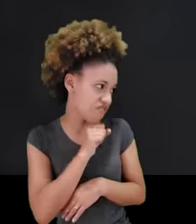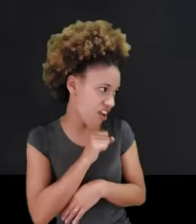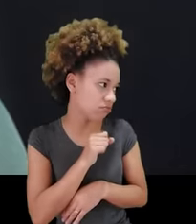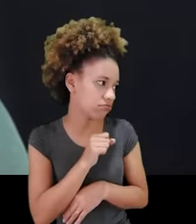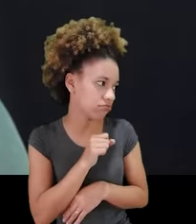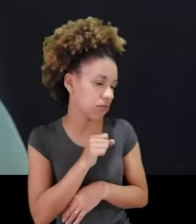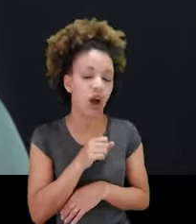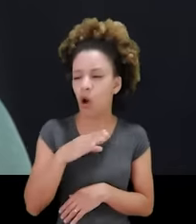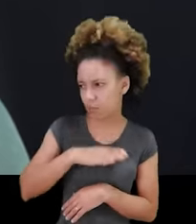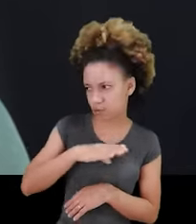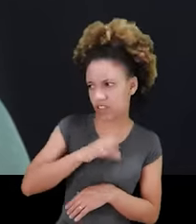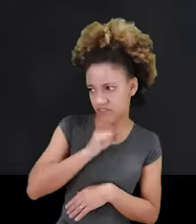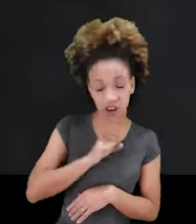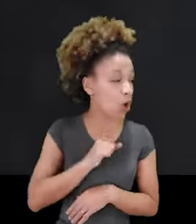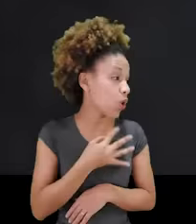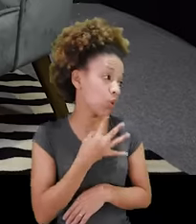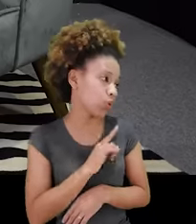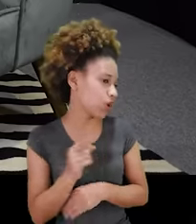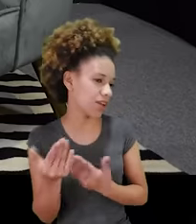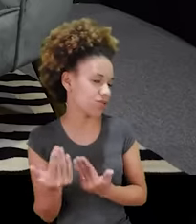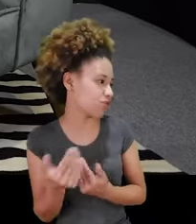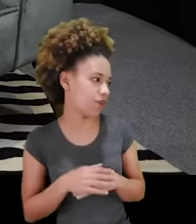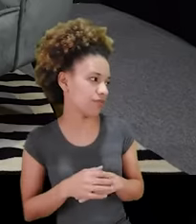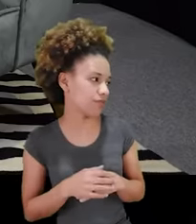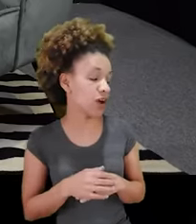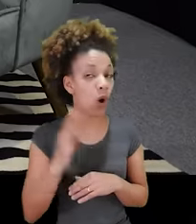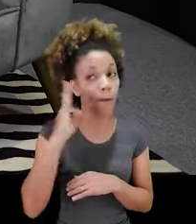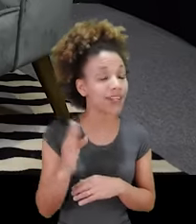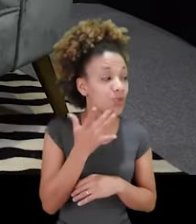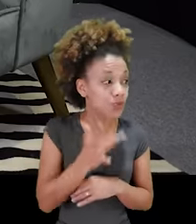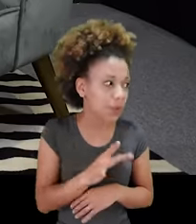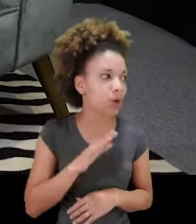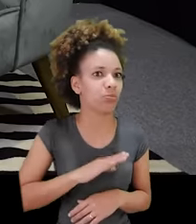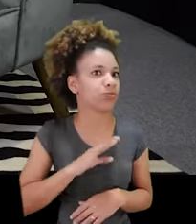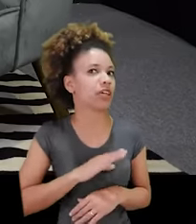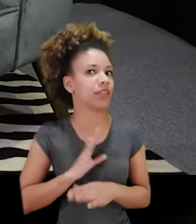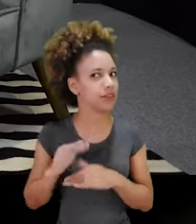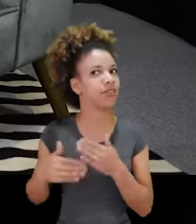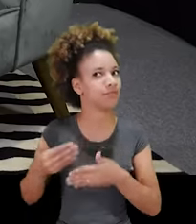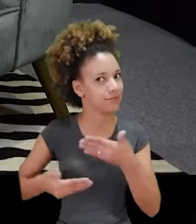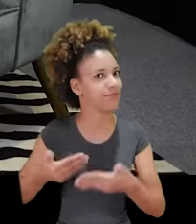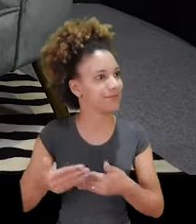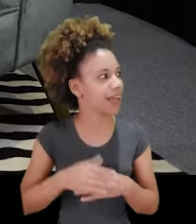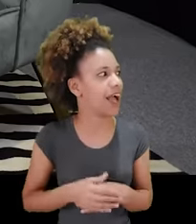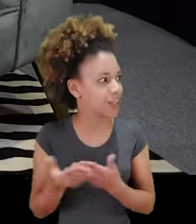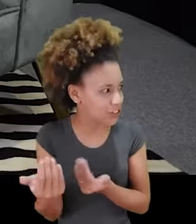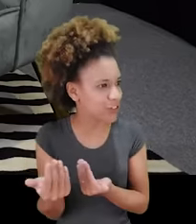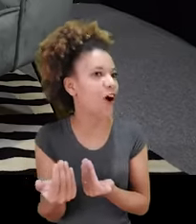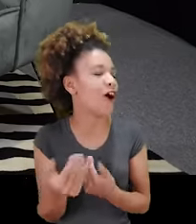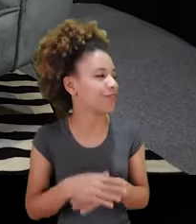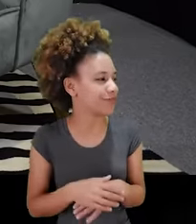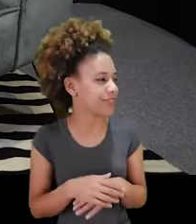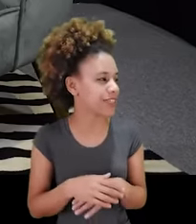português velho. A gente não conhece o português jovem, entendeu? Eu acho que o Brasil, ele não sabe que o português, ele é... Porra, descolado pra caramba. É